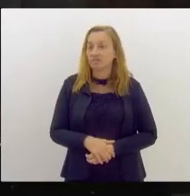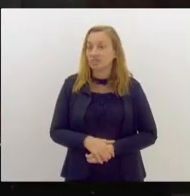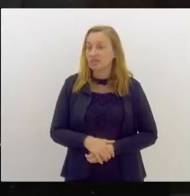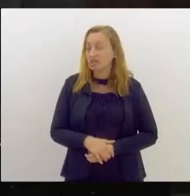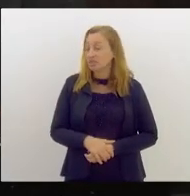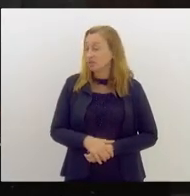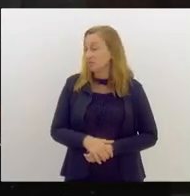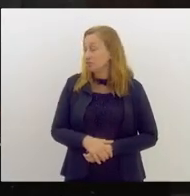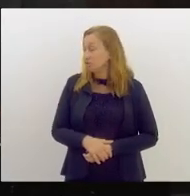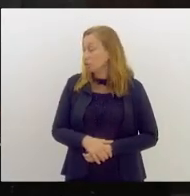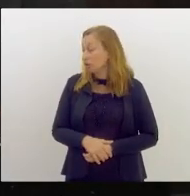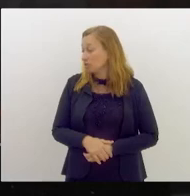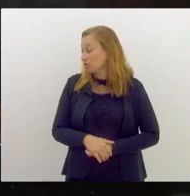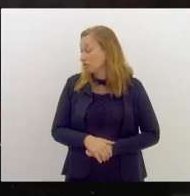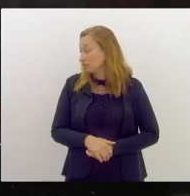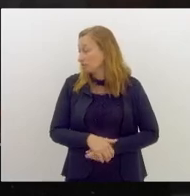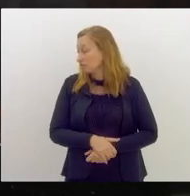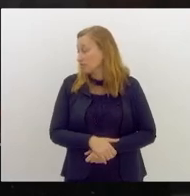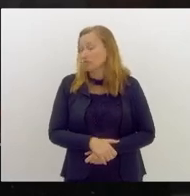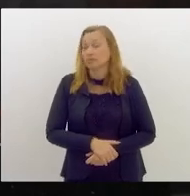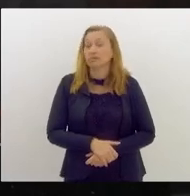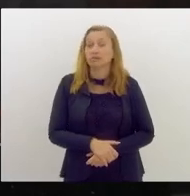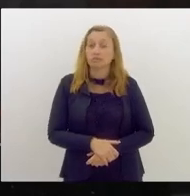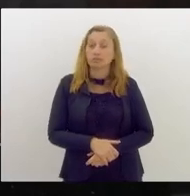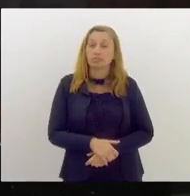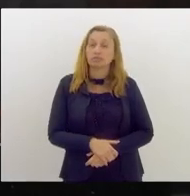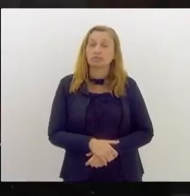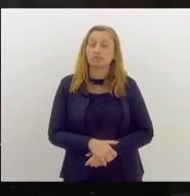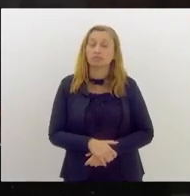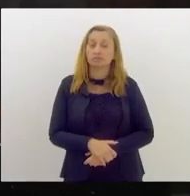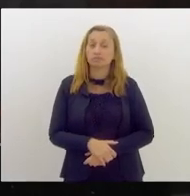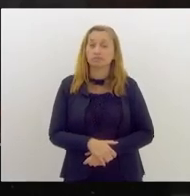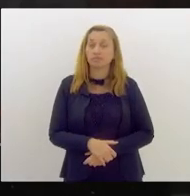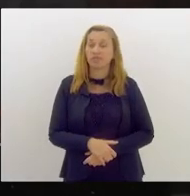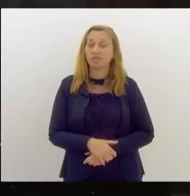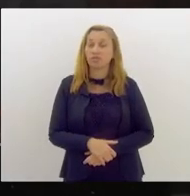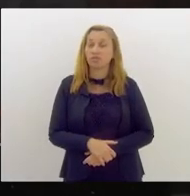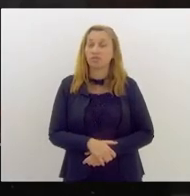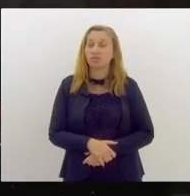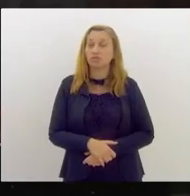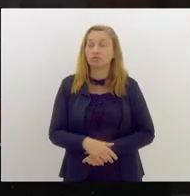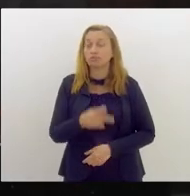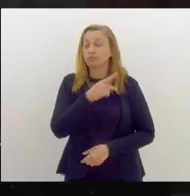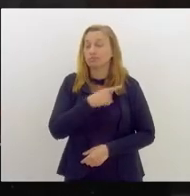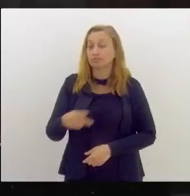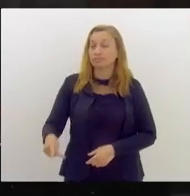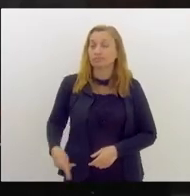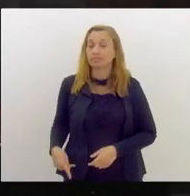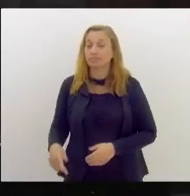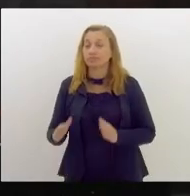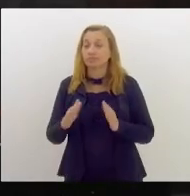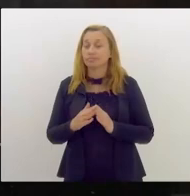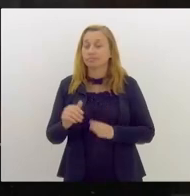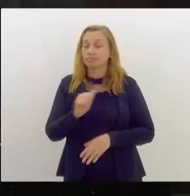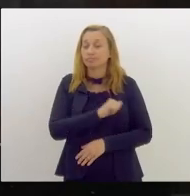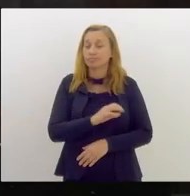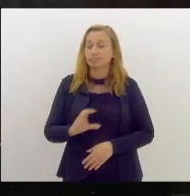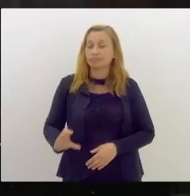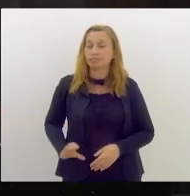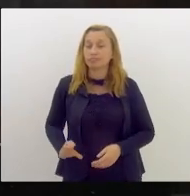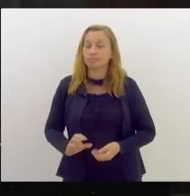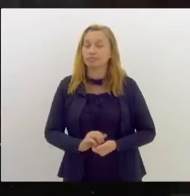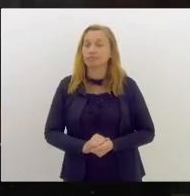agiu com prudência o presidente da casa Deputado André Ceciliano